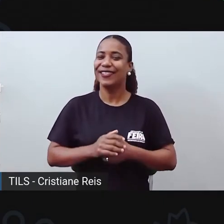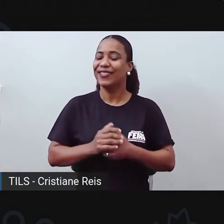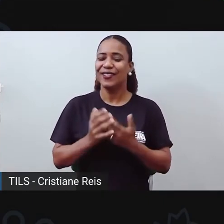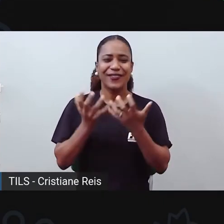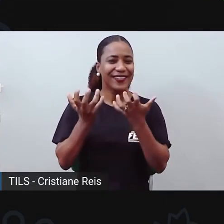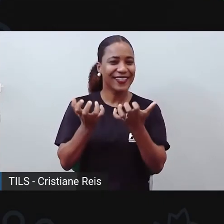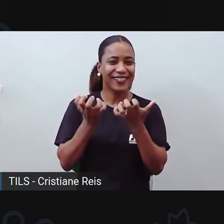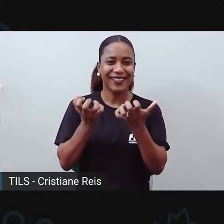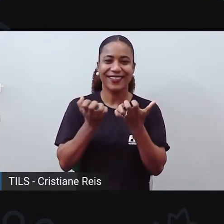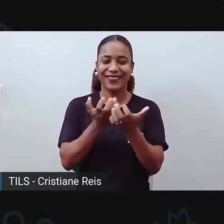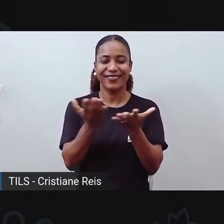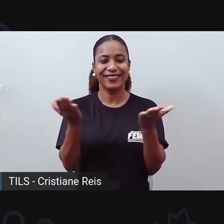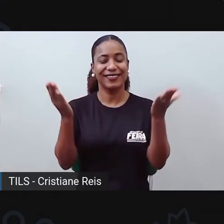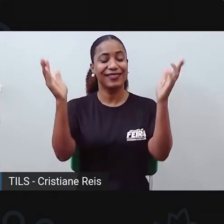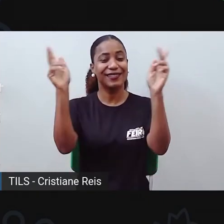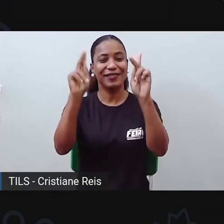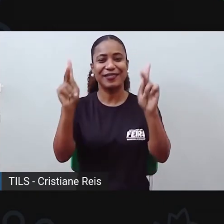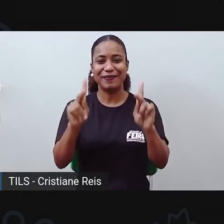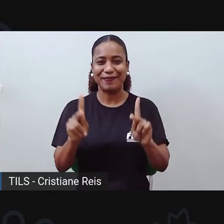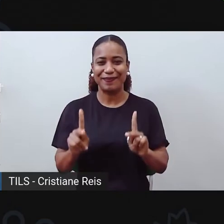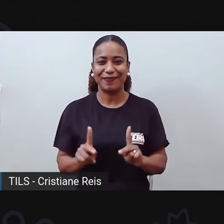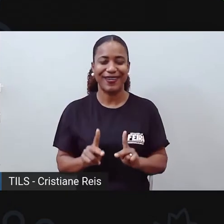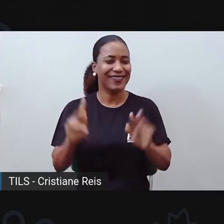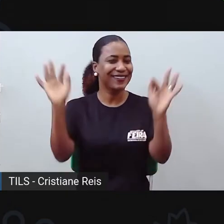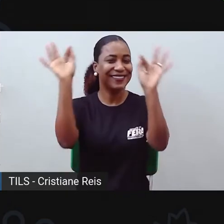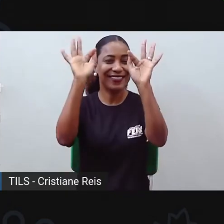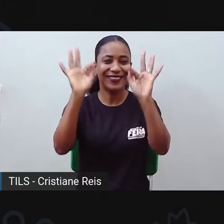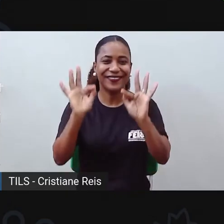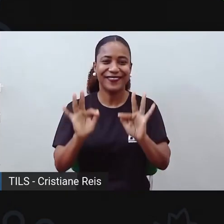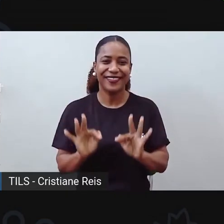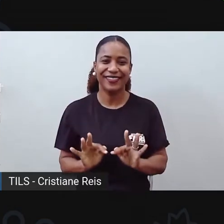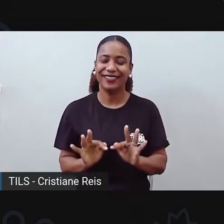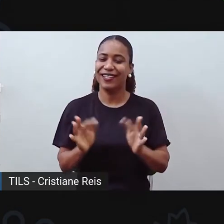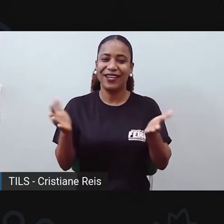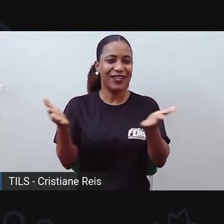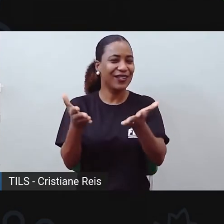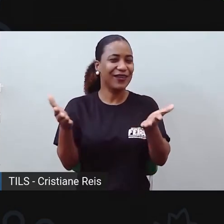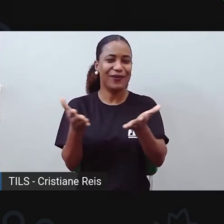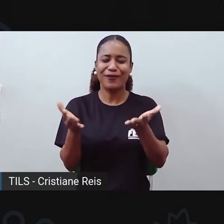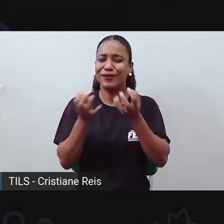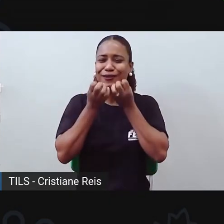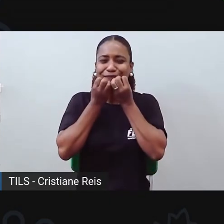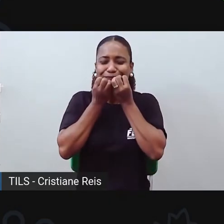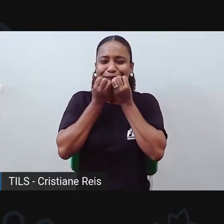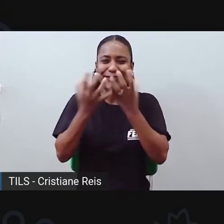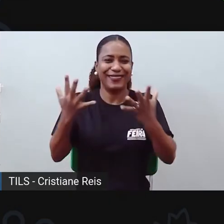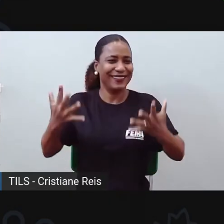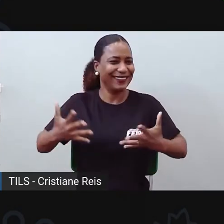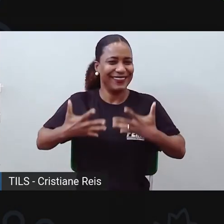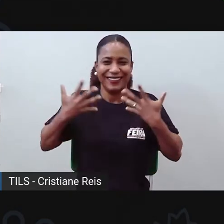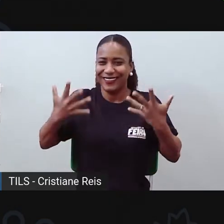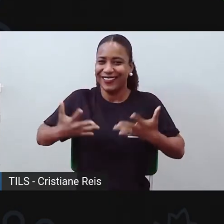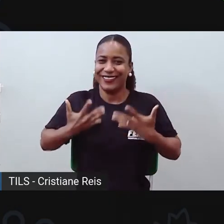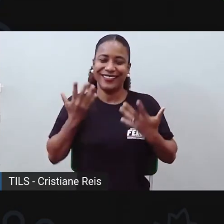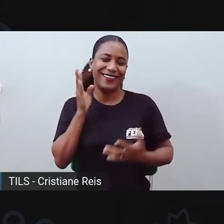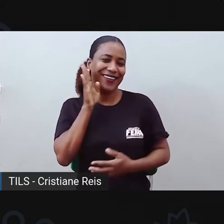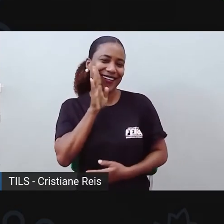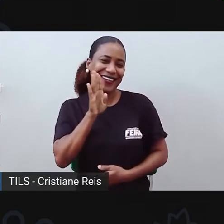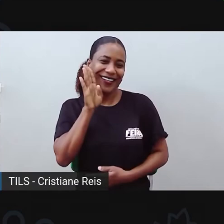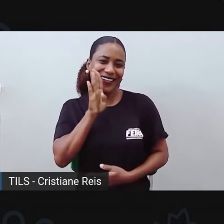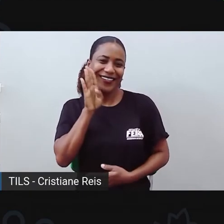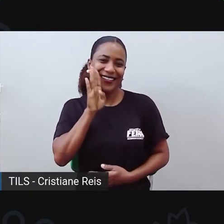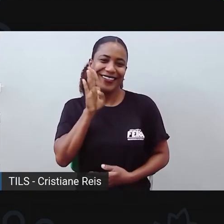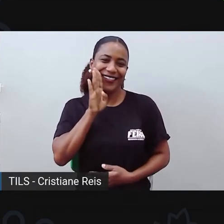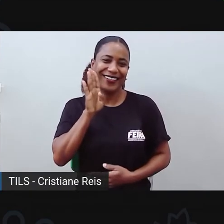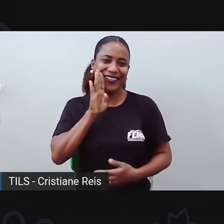muita paz, muita luz, um dia, assim, bastante exitoso, de coisas muito, muito legais aí, cada hora que passa